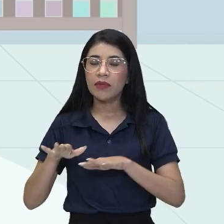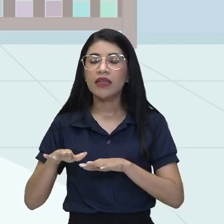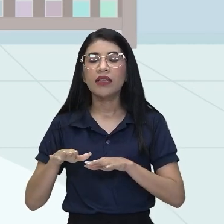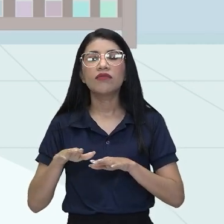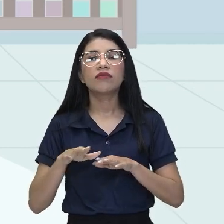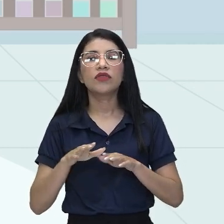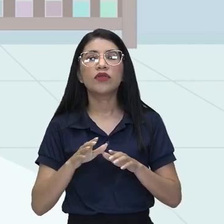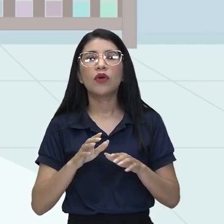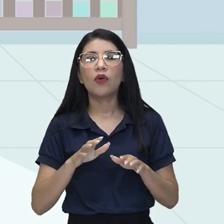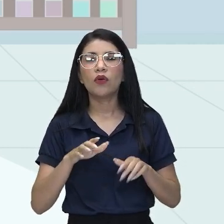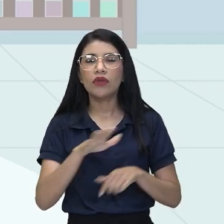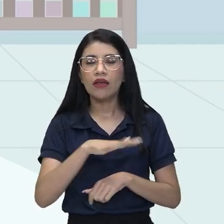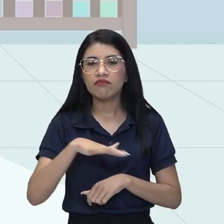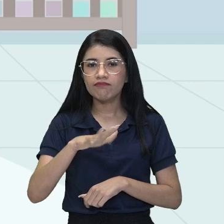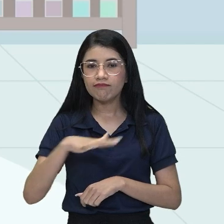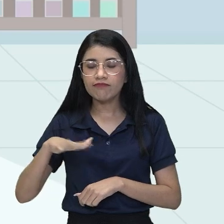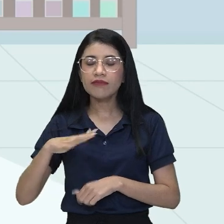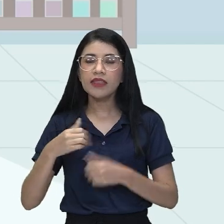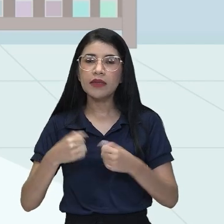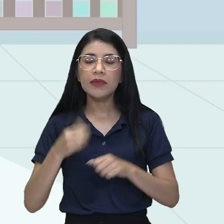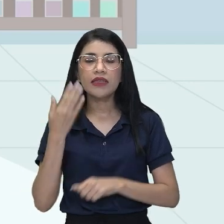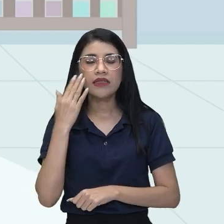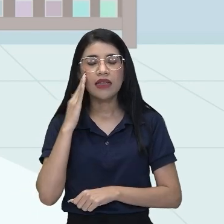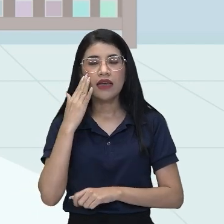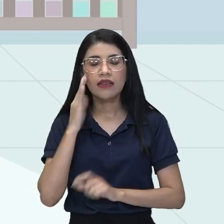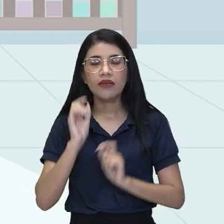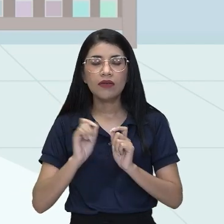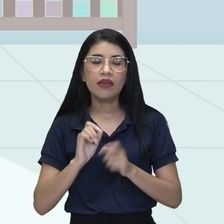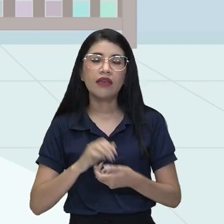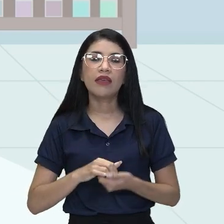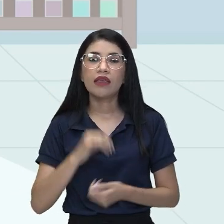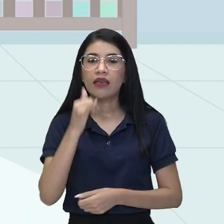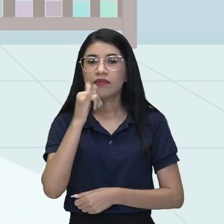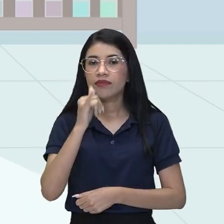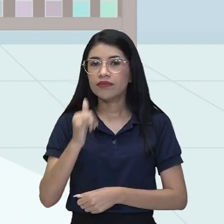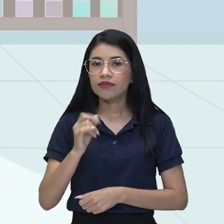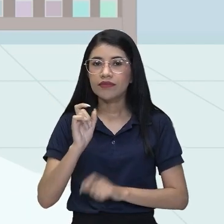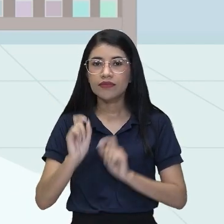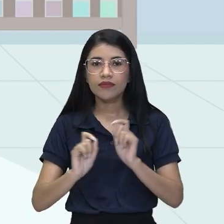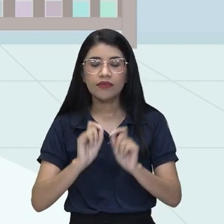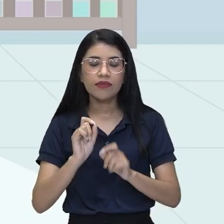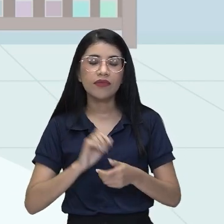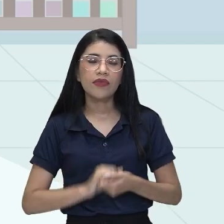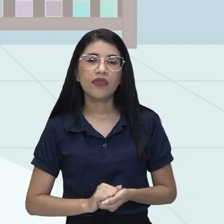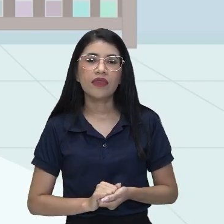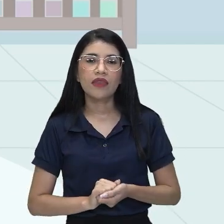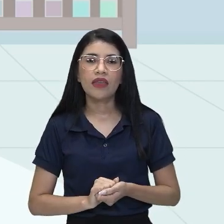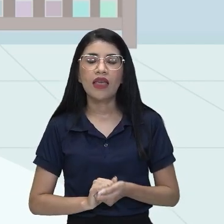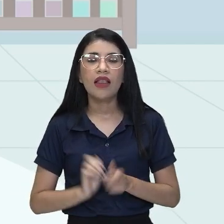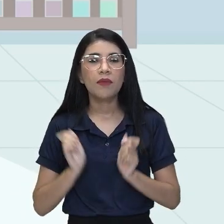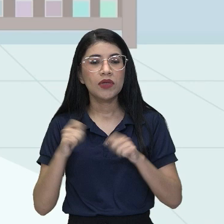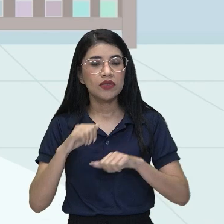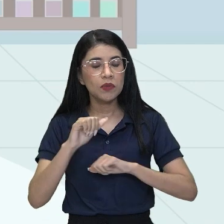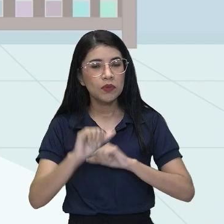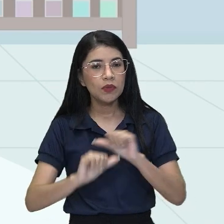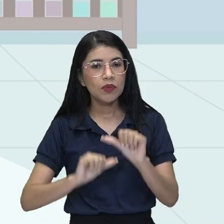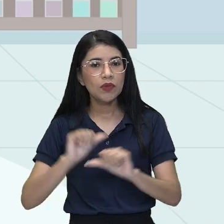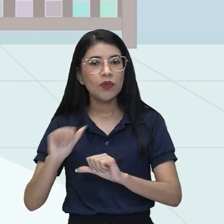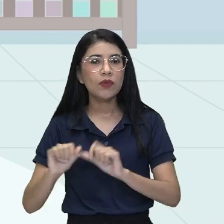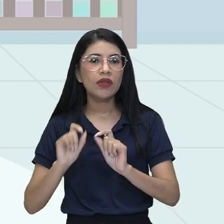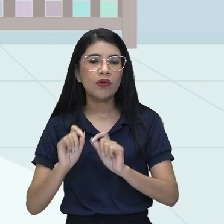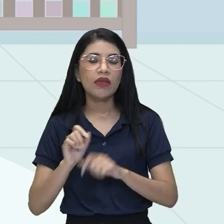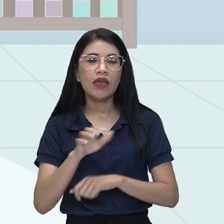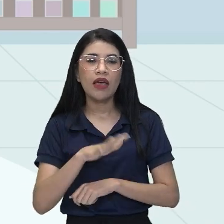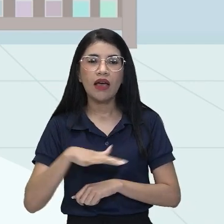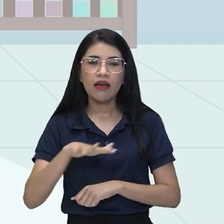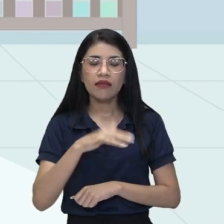situação, eu tenho que entender que a energia, ela é o agente transformador de cada